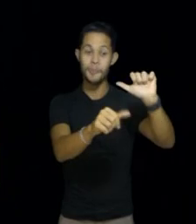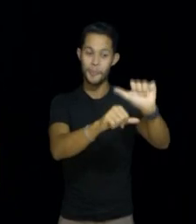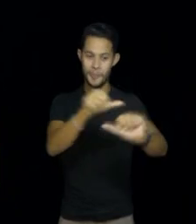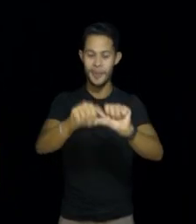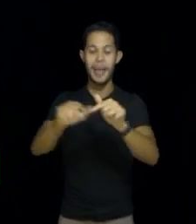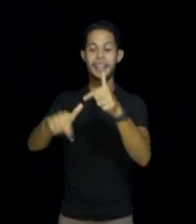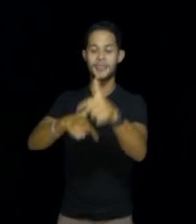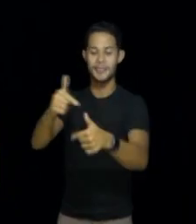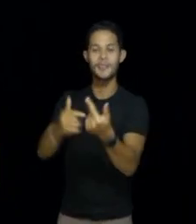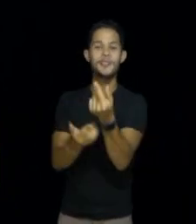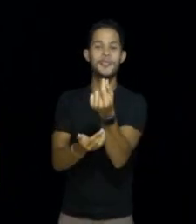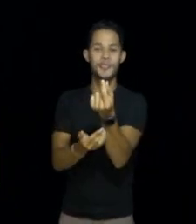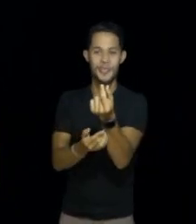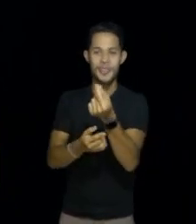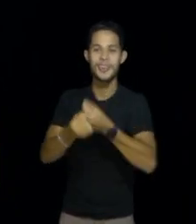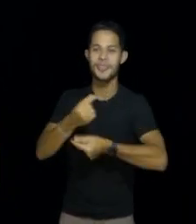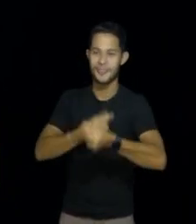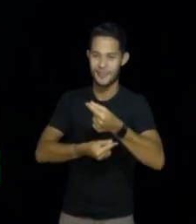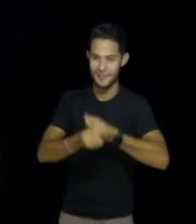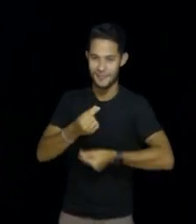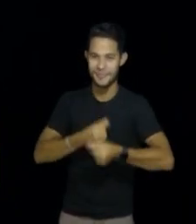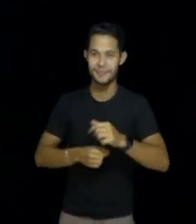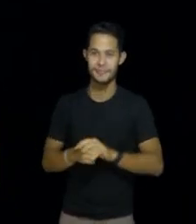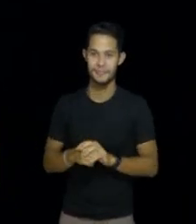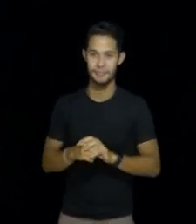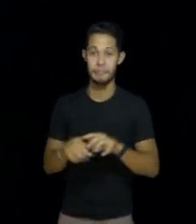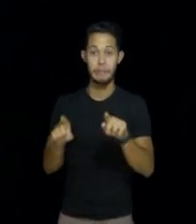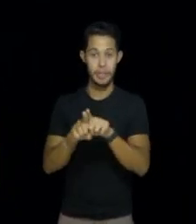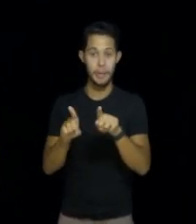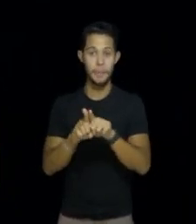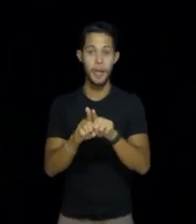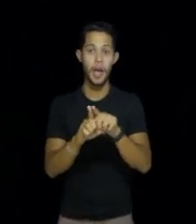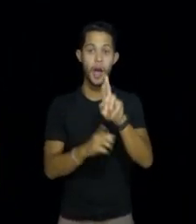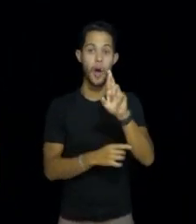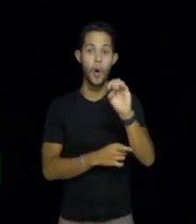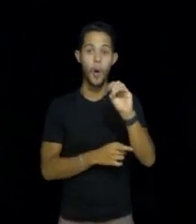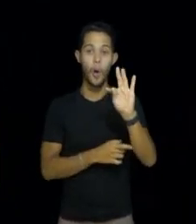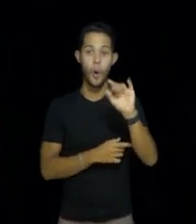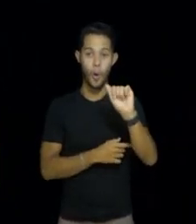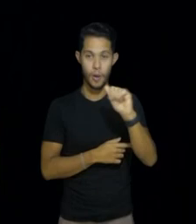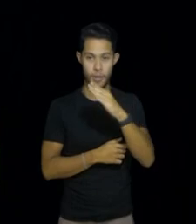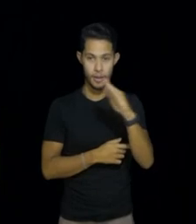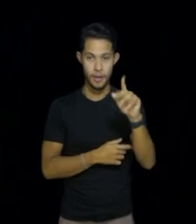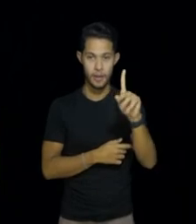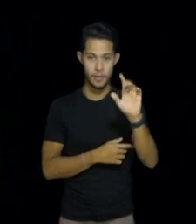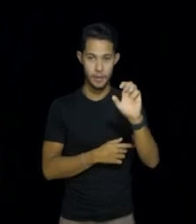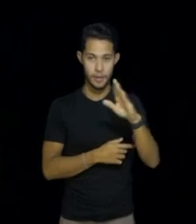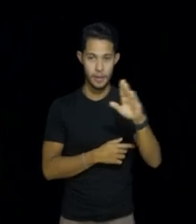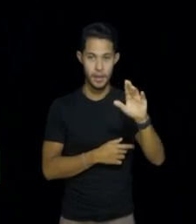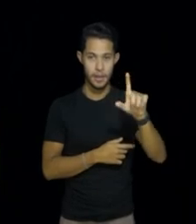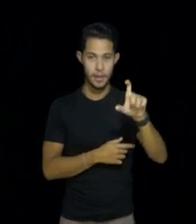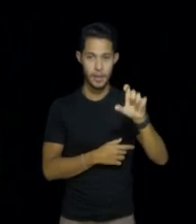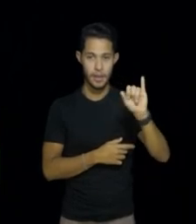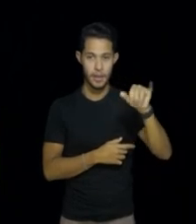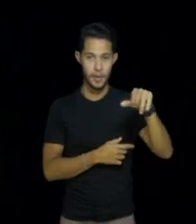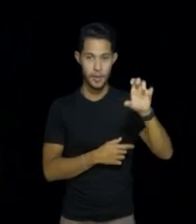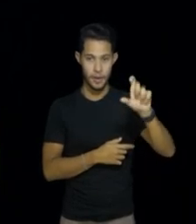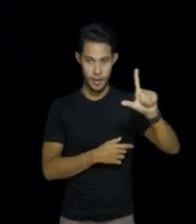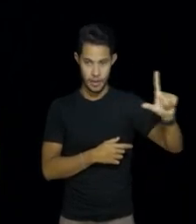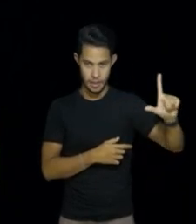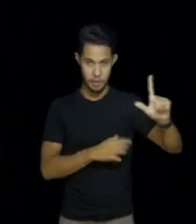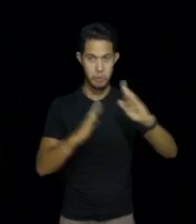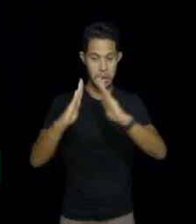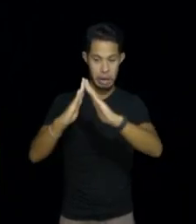Turismo hoje ajuda a comunidade da Rota do Enxaimel a manter as construções históricas e a permanecer na área